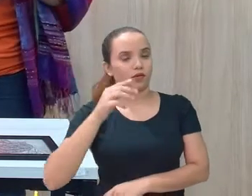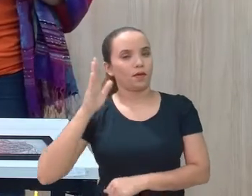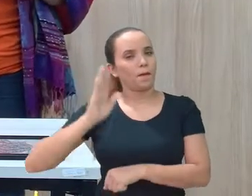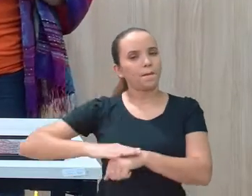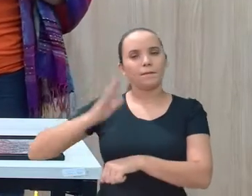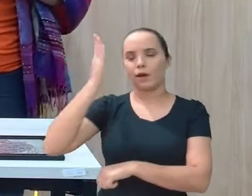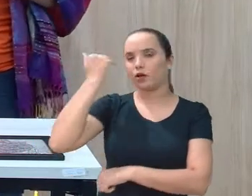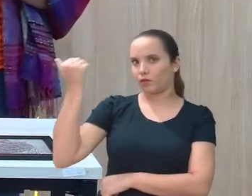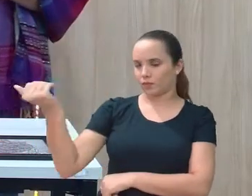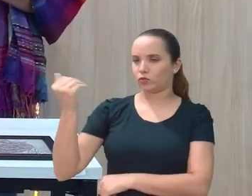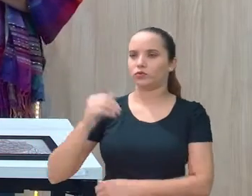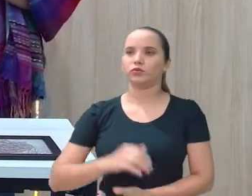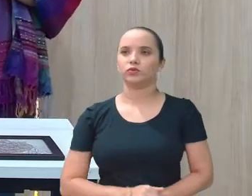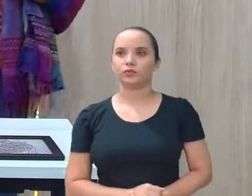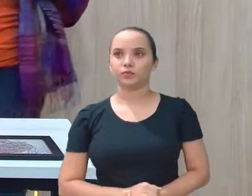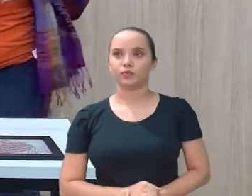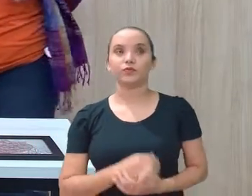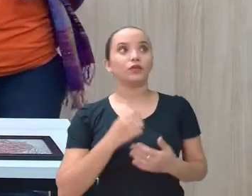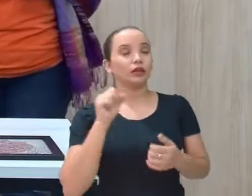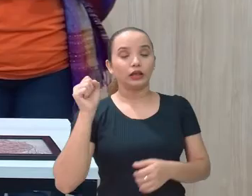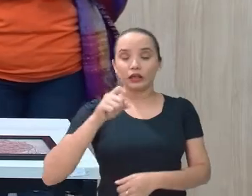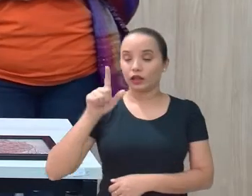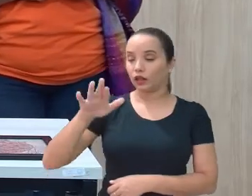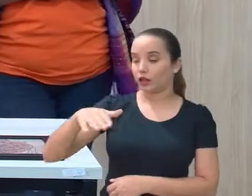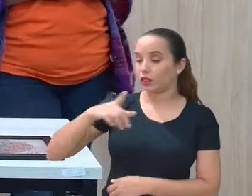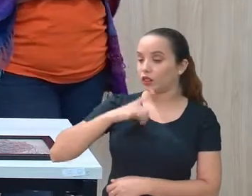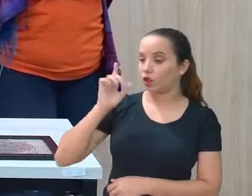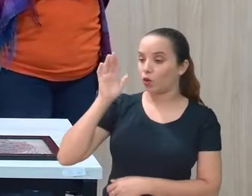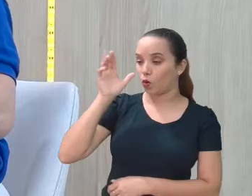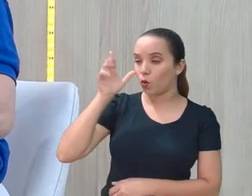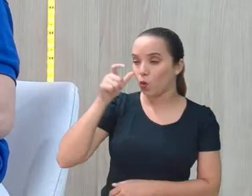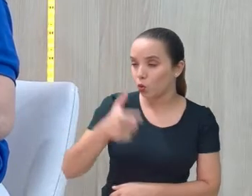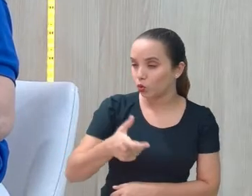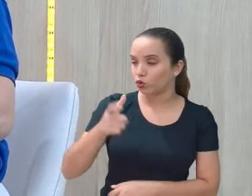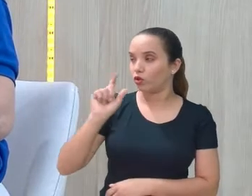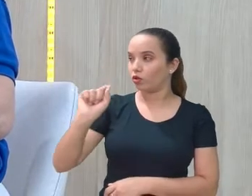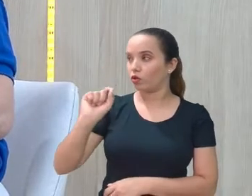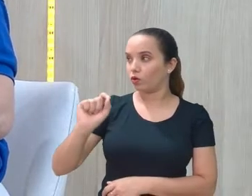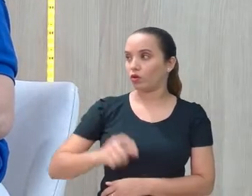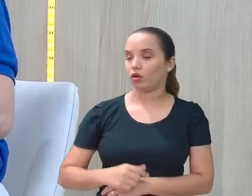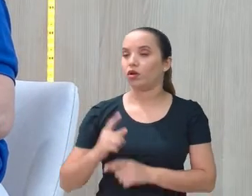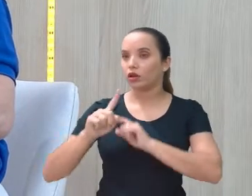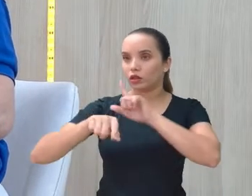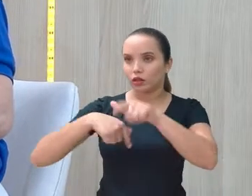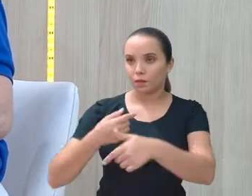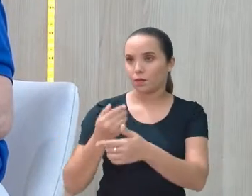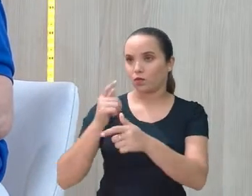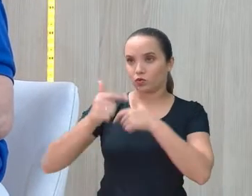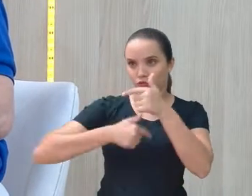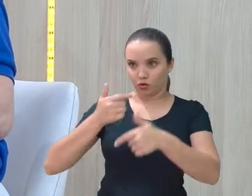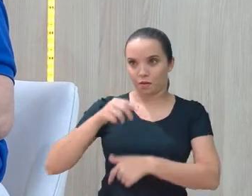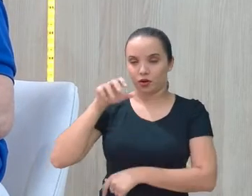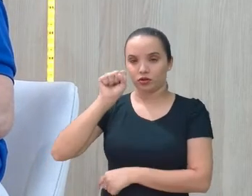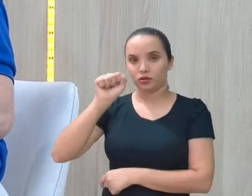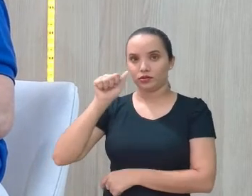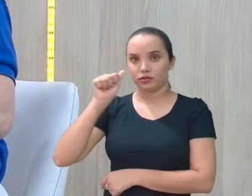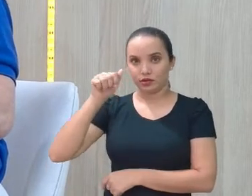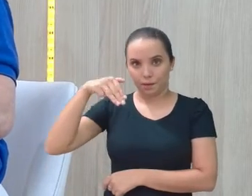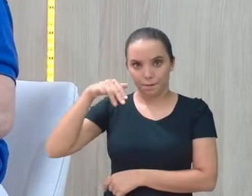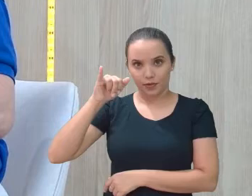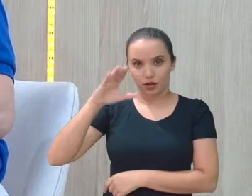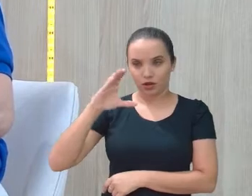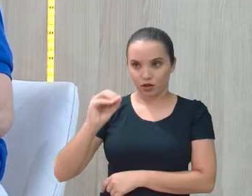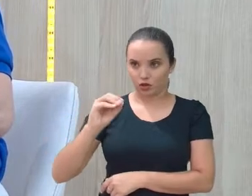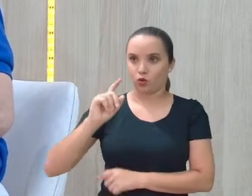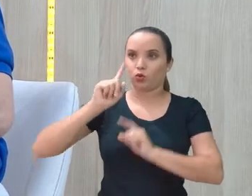para vocês. Uma curiosidade do trabalho de Samico é depois que ele, pelo menos ele trabalhava assim, depois que ele